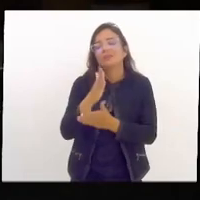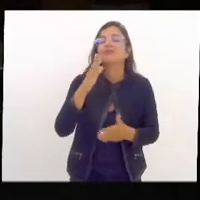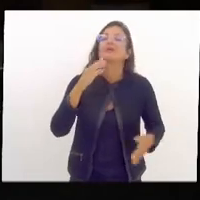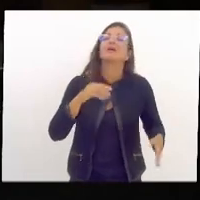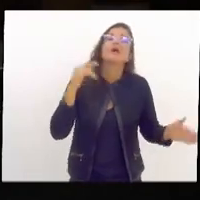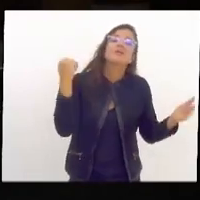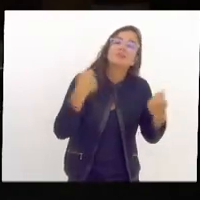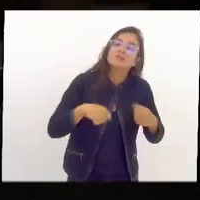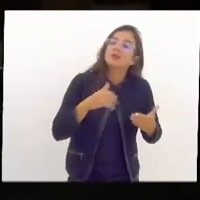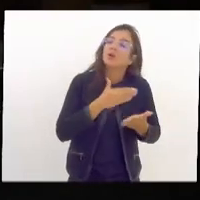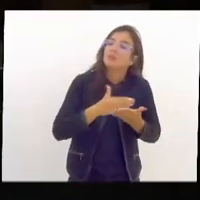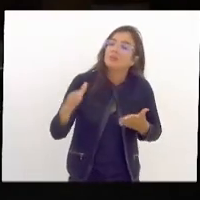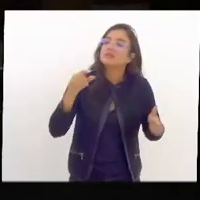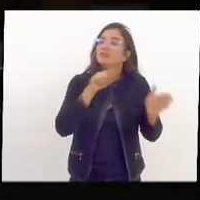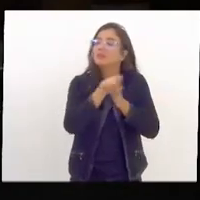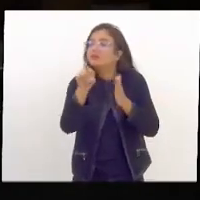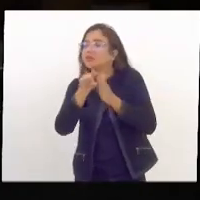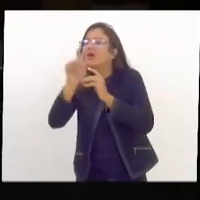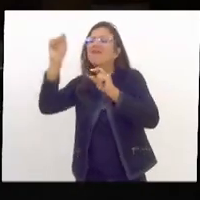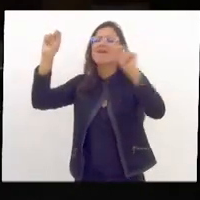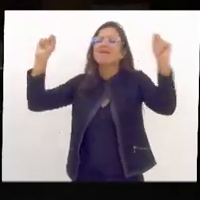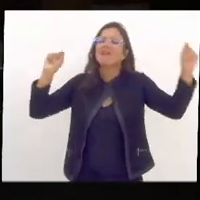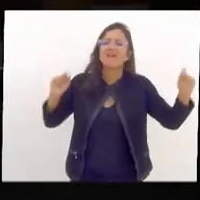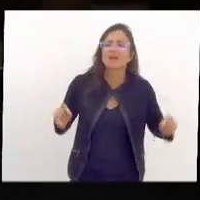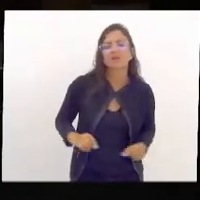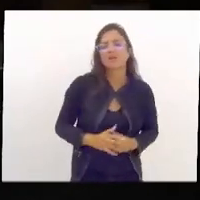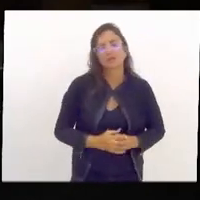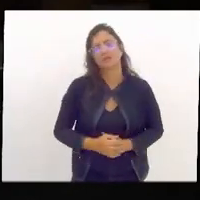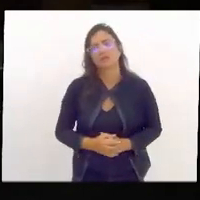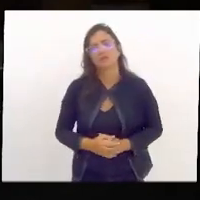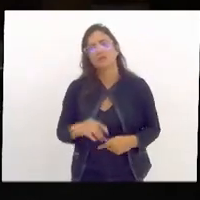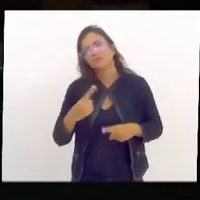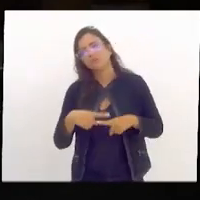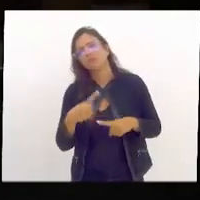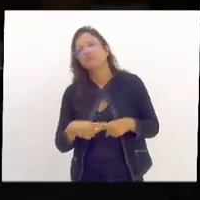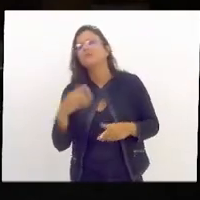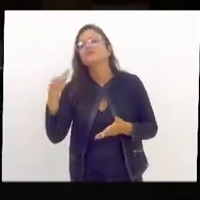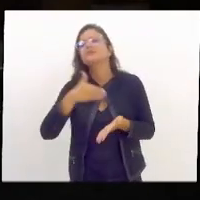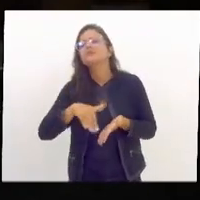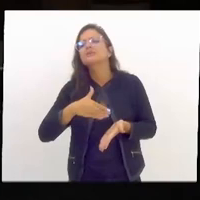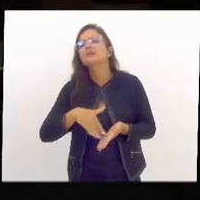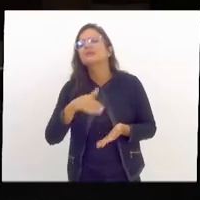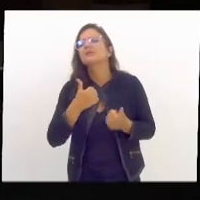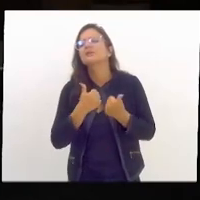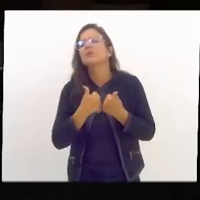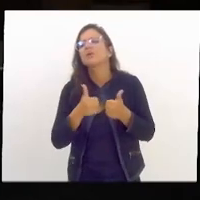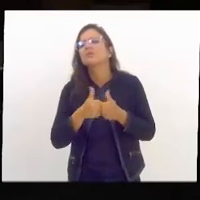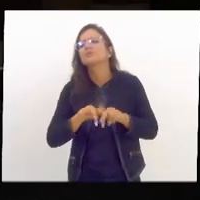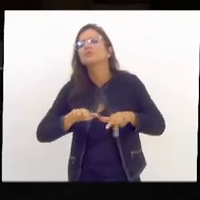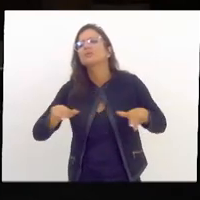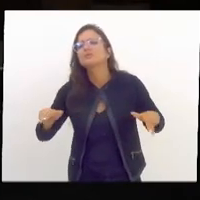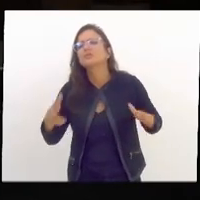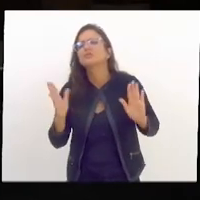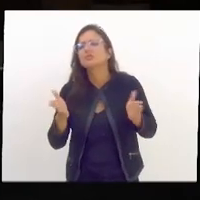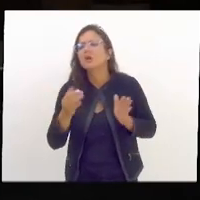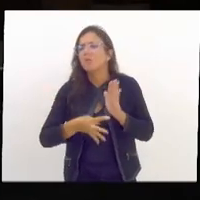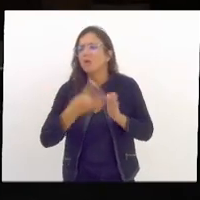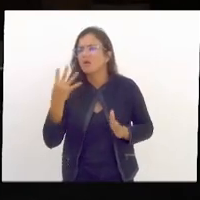questionamentos, né, a todas as esferas. Porque será que o secretário de transporte, já é o quarto, né,